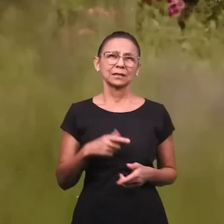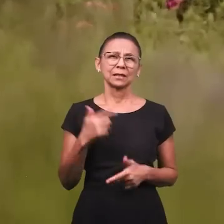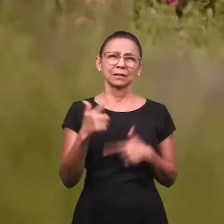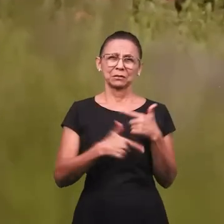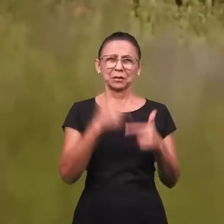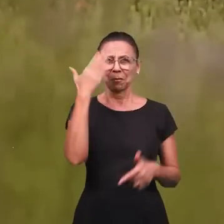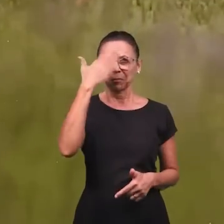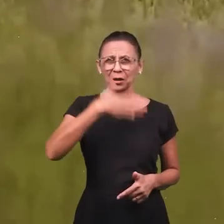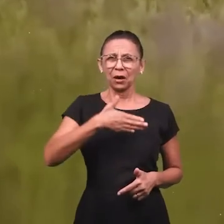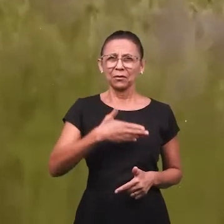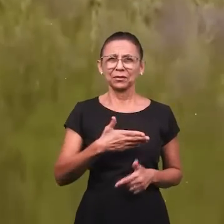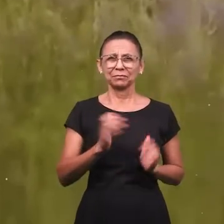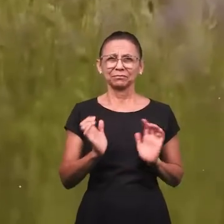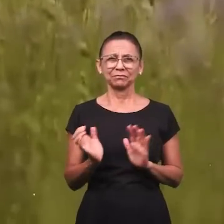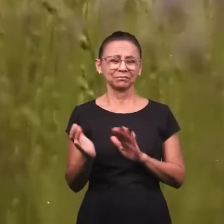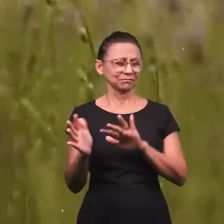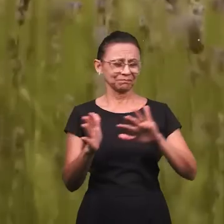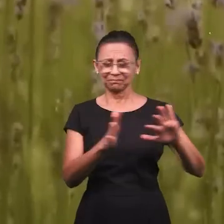Senhor. Não olhe as